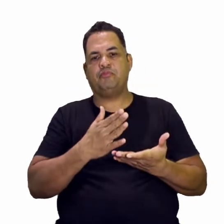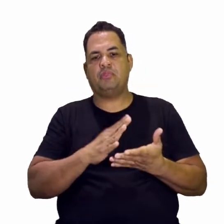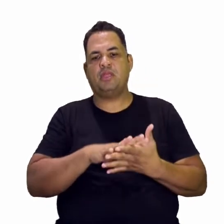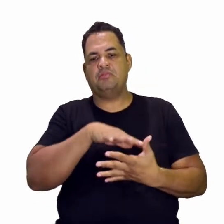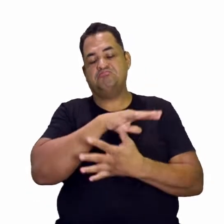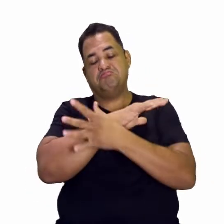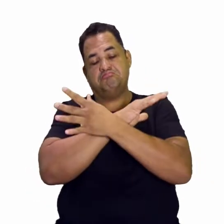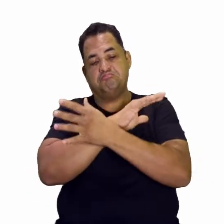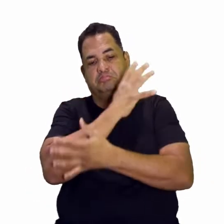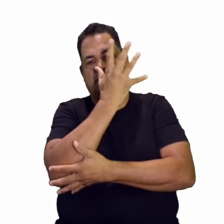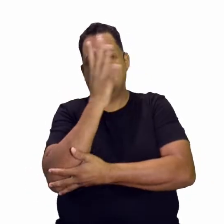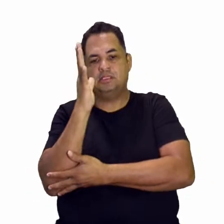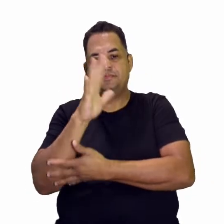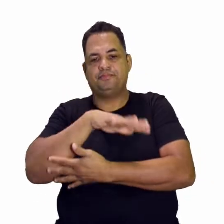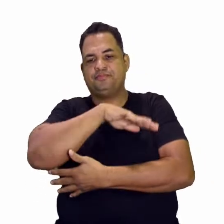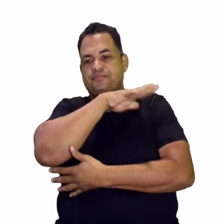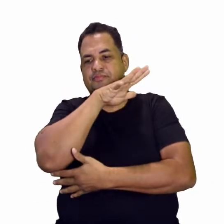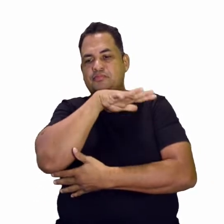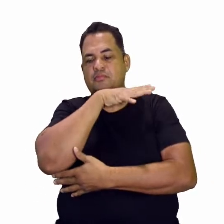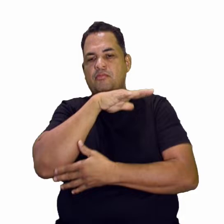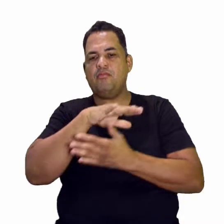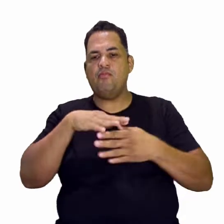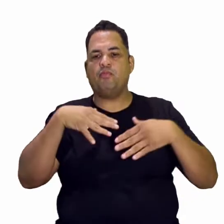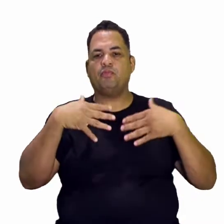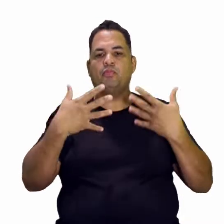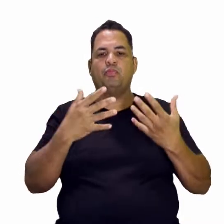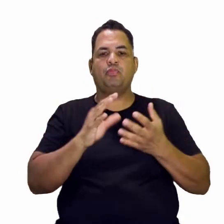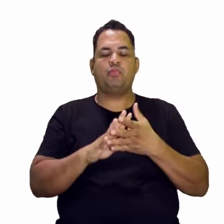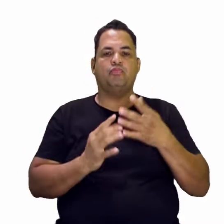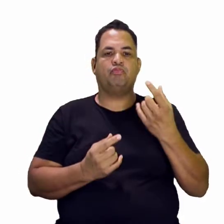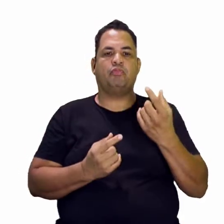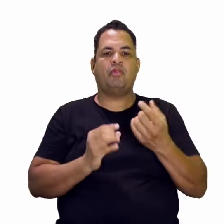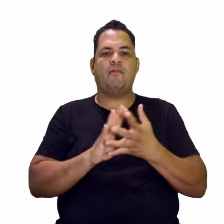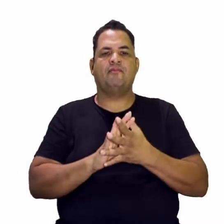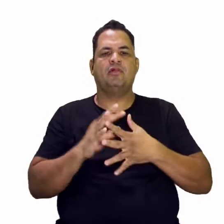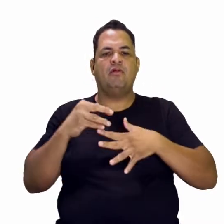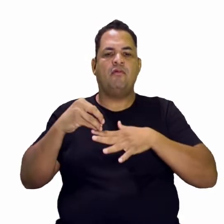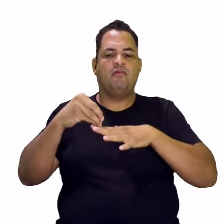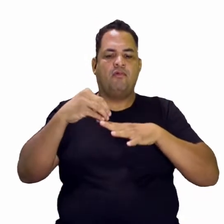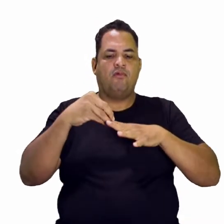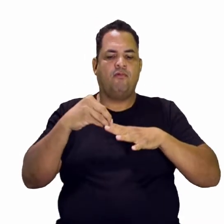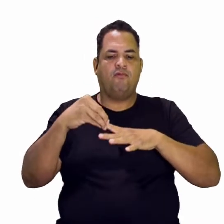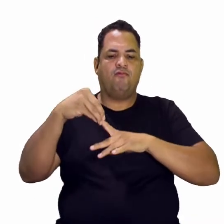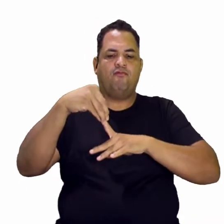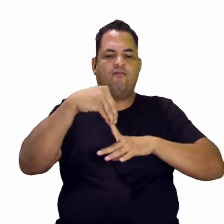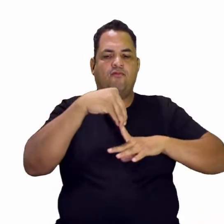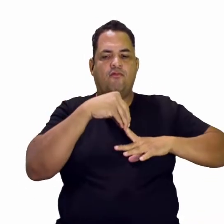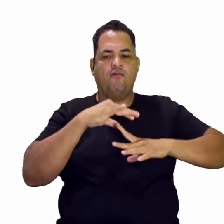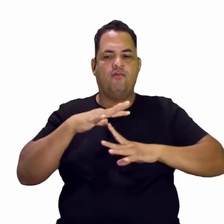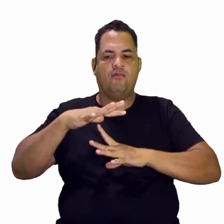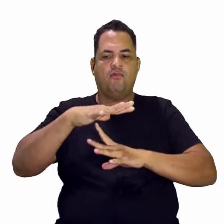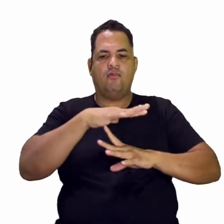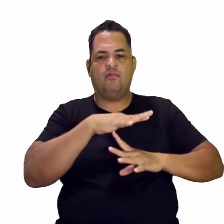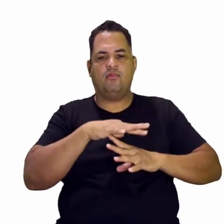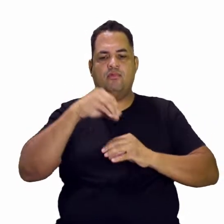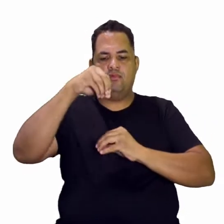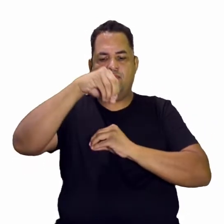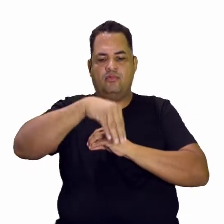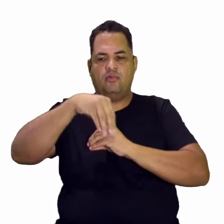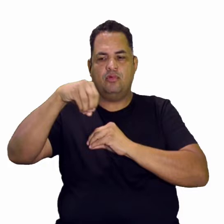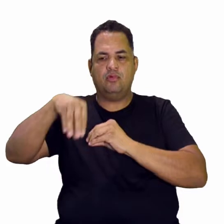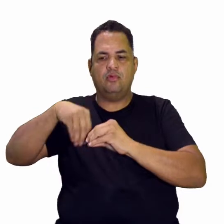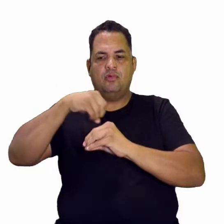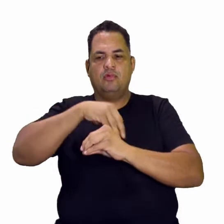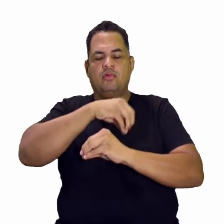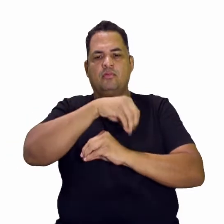plantas, tudo bem. Quando eu falo do reino Fungi, há algumas pessoas que confundem, mas a gente lembra fungos, reino